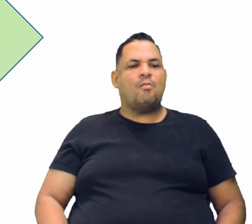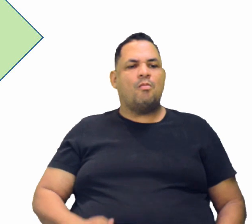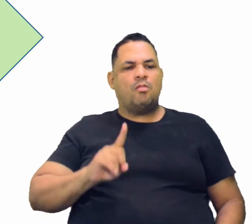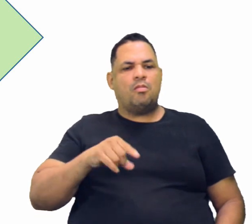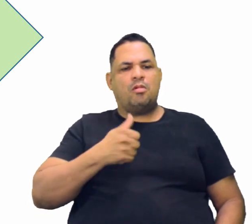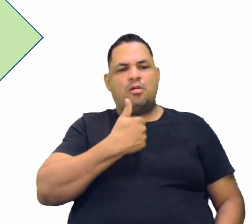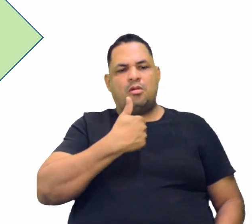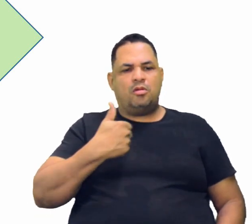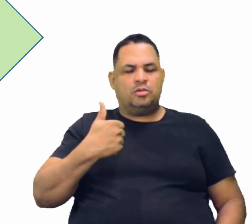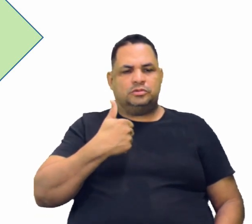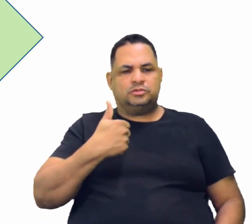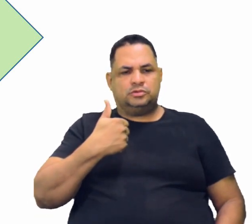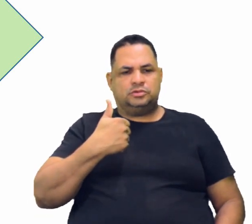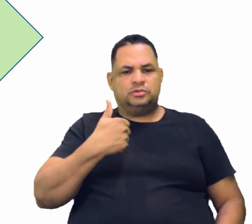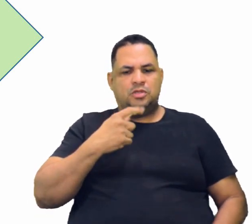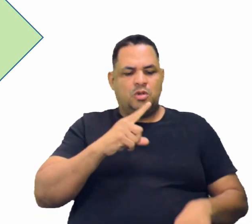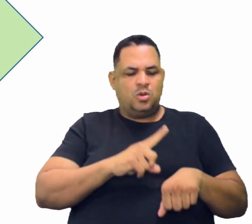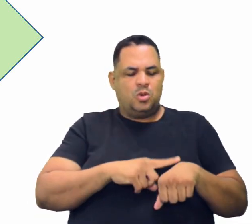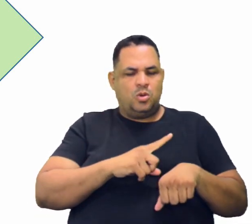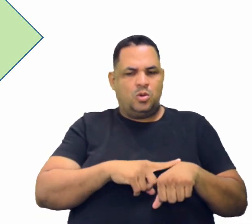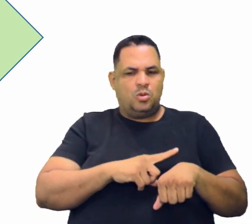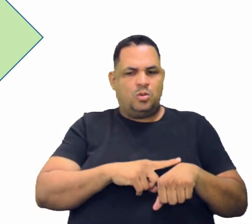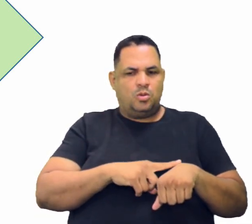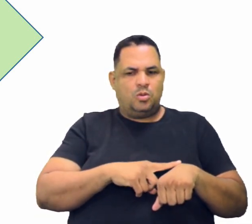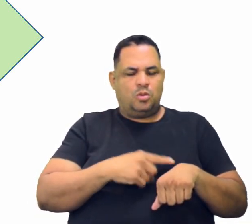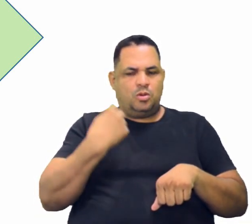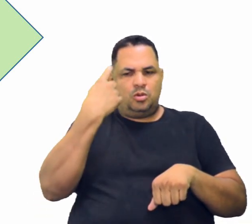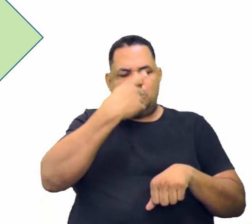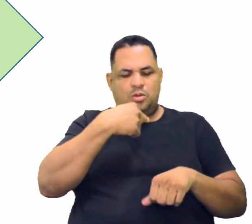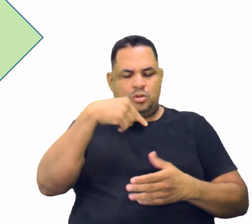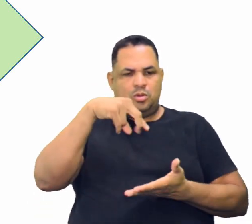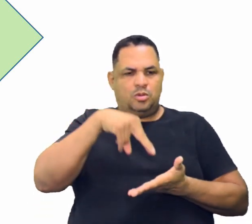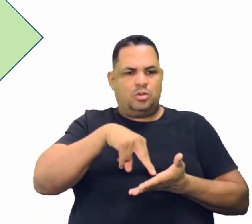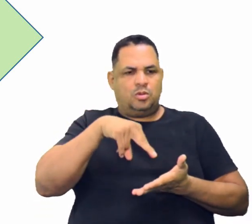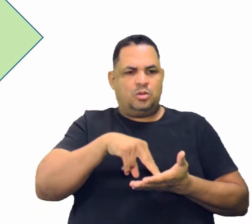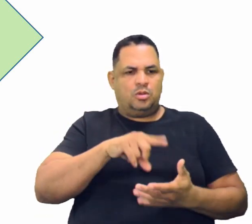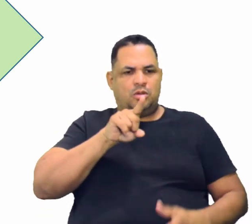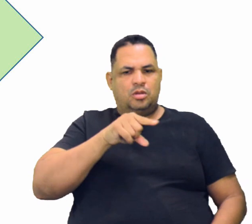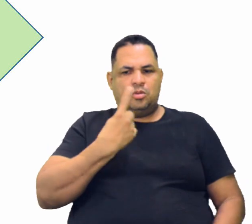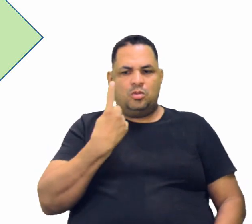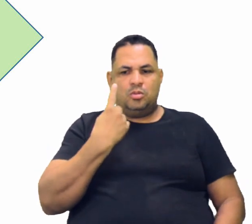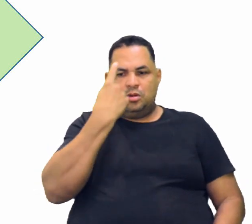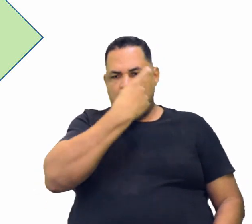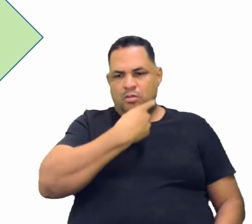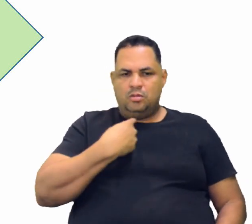11 horas da manhã. Olha aqui o numeral, 11. É 1 hora.